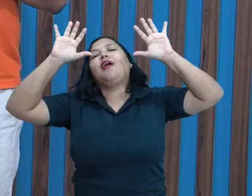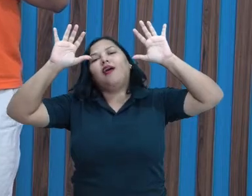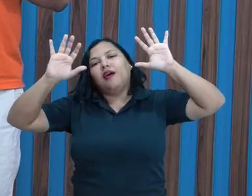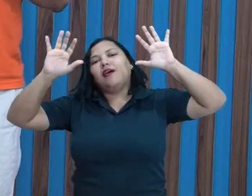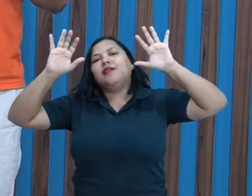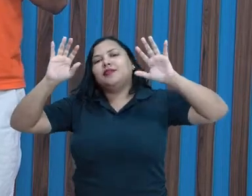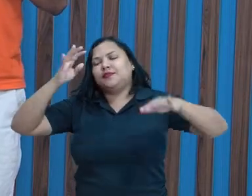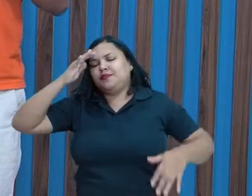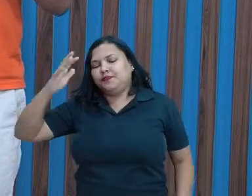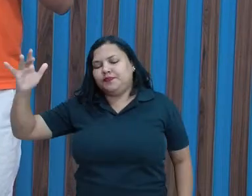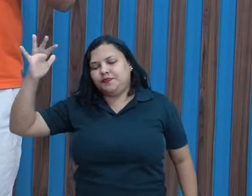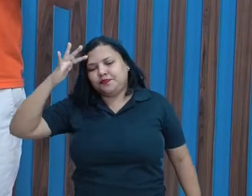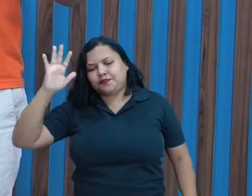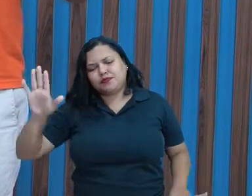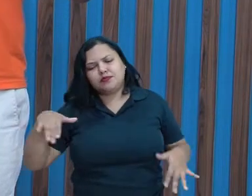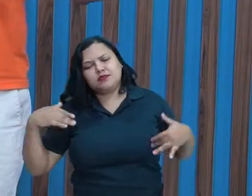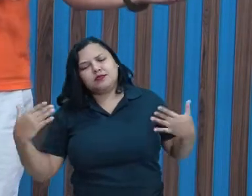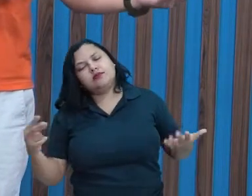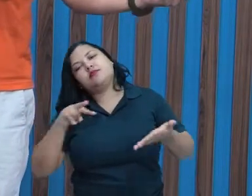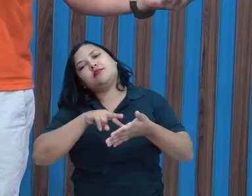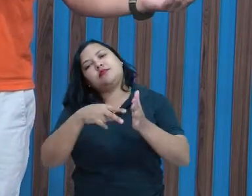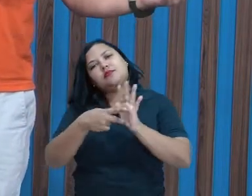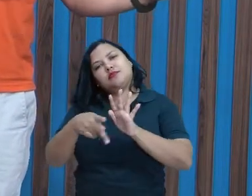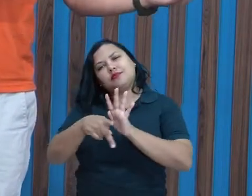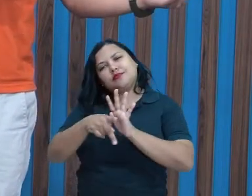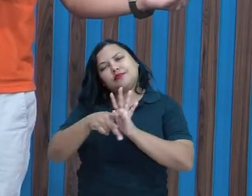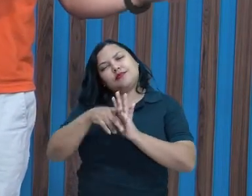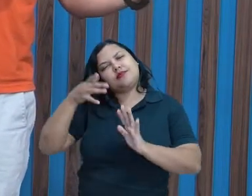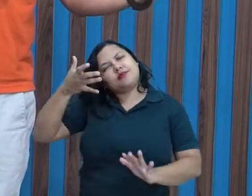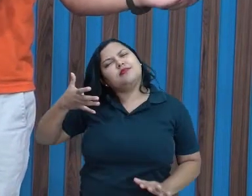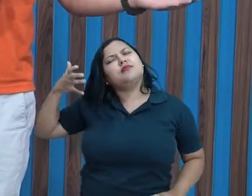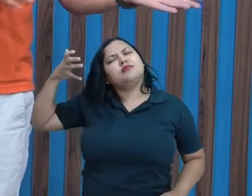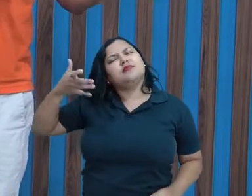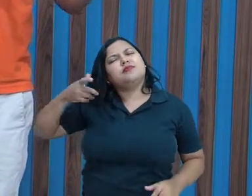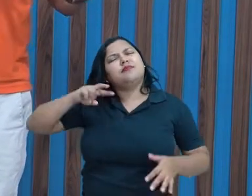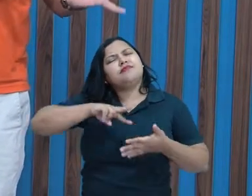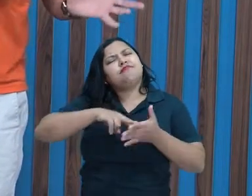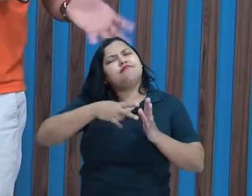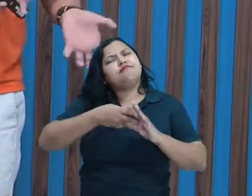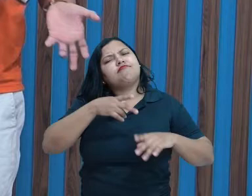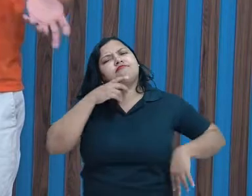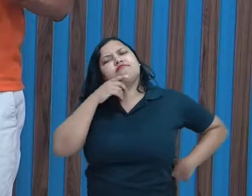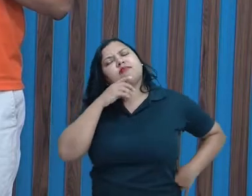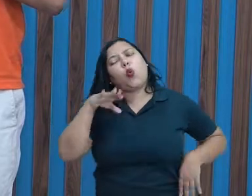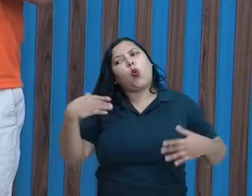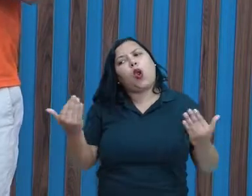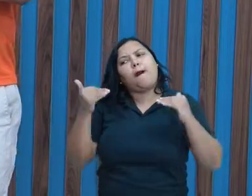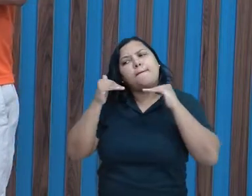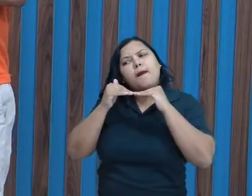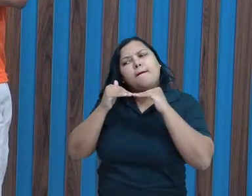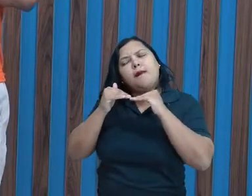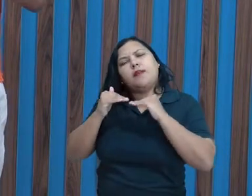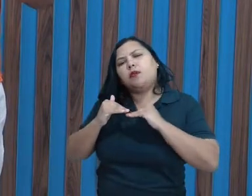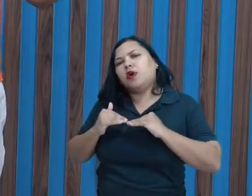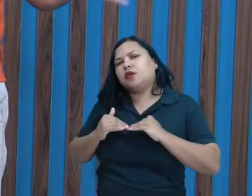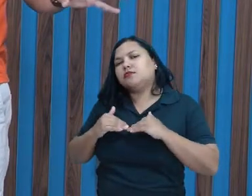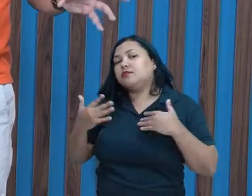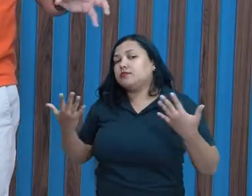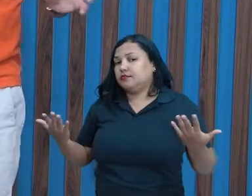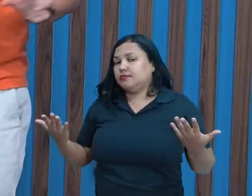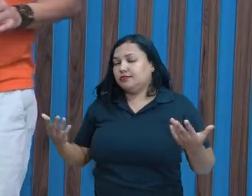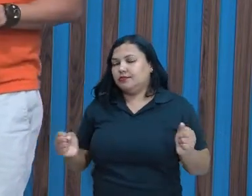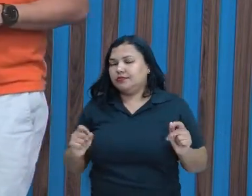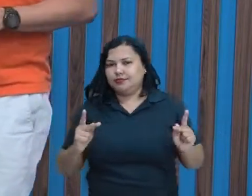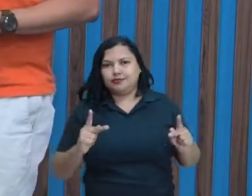viajar na maionese no sentido de que o que é que diz ali em inglês, o que é que ele quer dizer, qual seria o equivalente em português para eu dizer aquela mesma